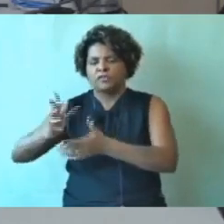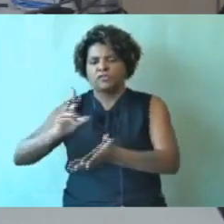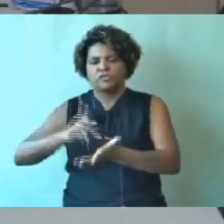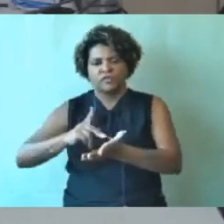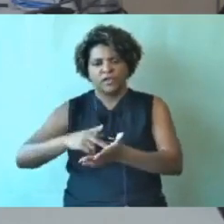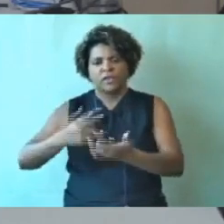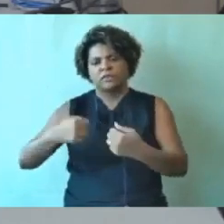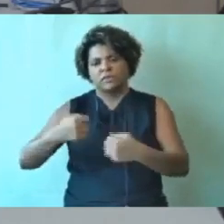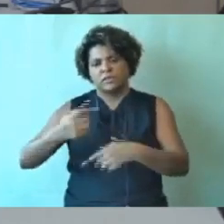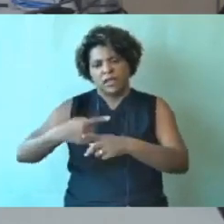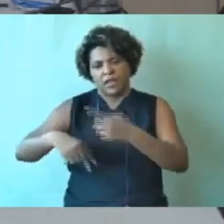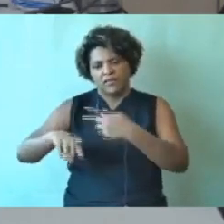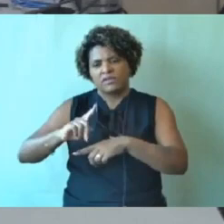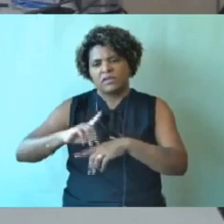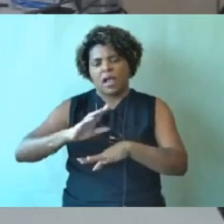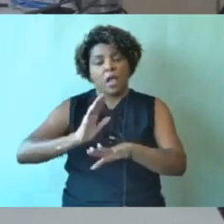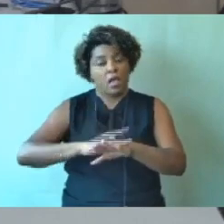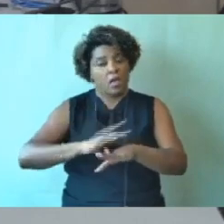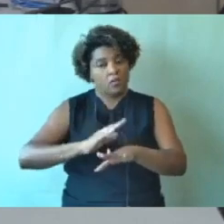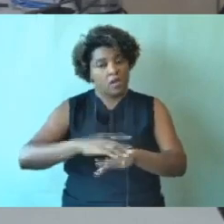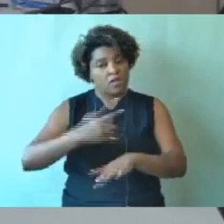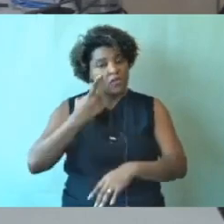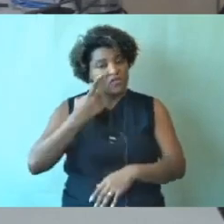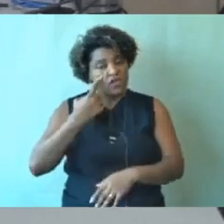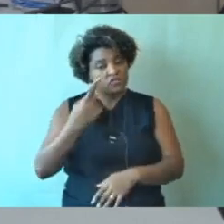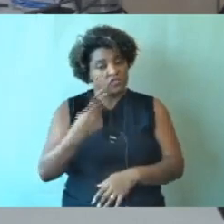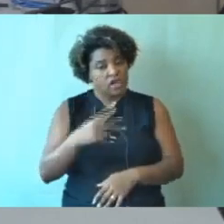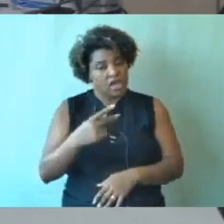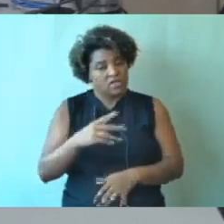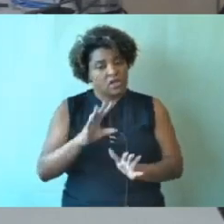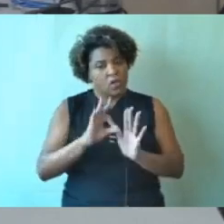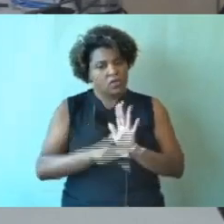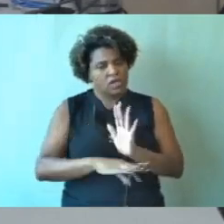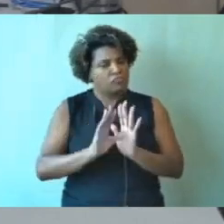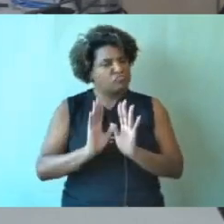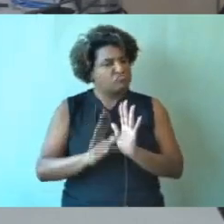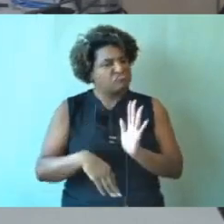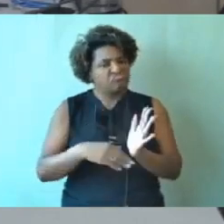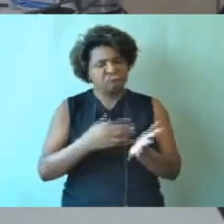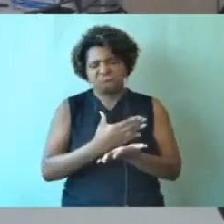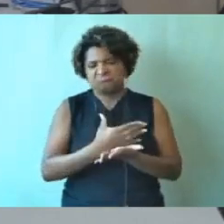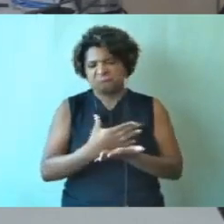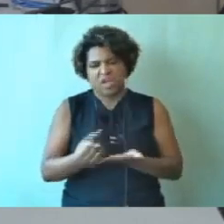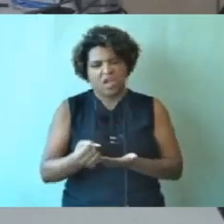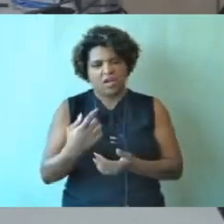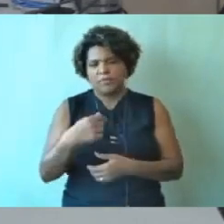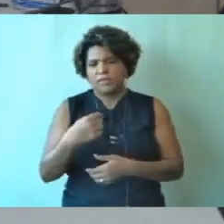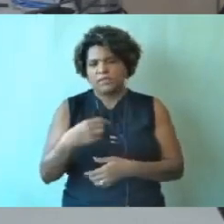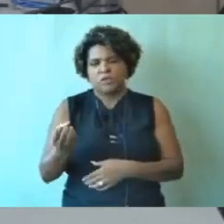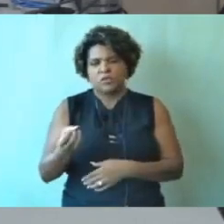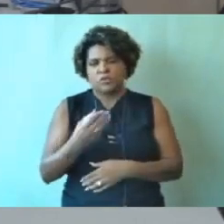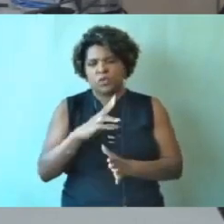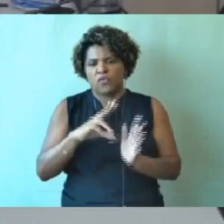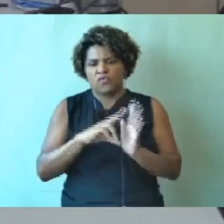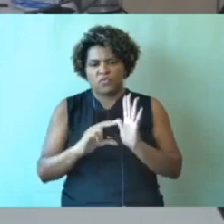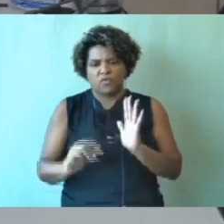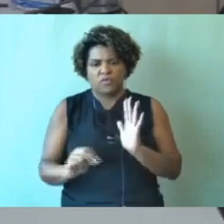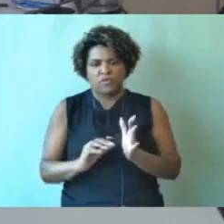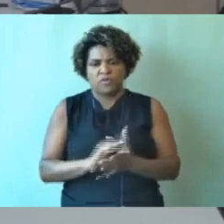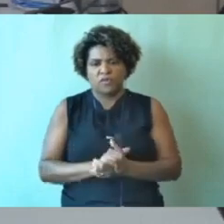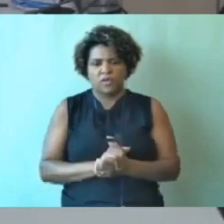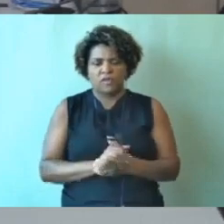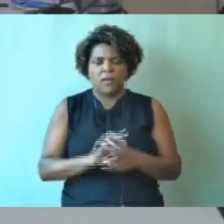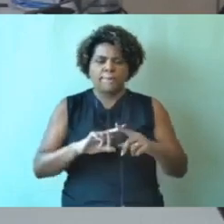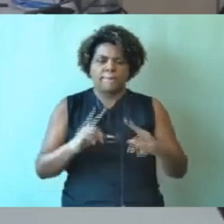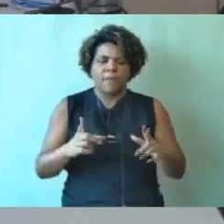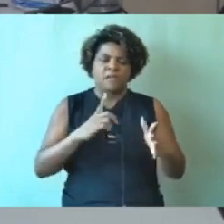vejo que esse contrato já deu. A gente tem que realmente ir para um novo modelo. Só que aí você tem questões judiciais